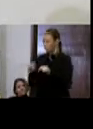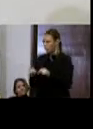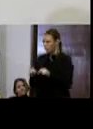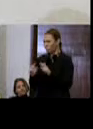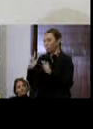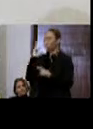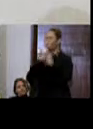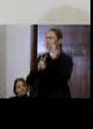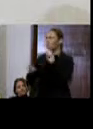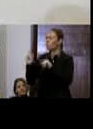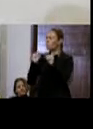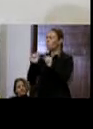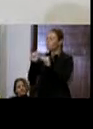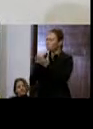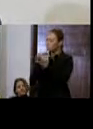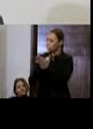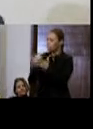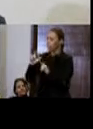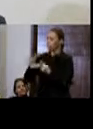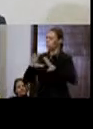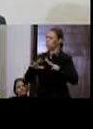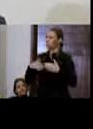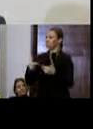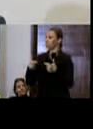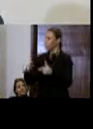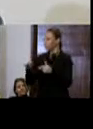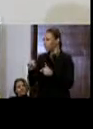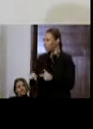Vejo esta iniciativa como